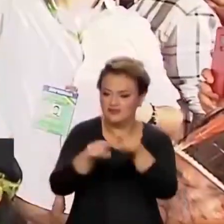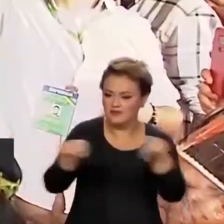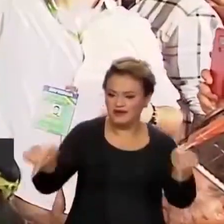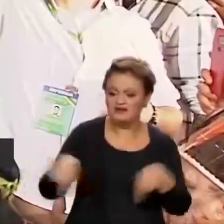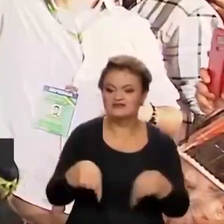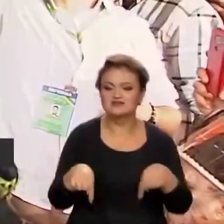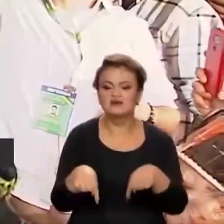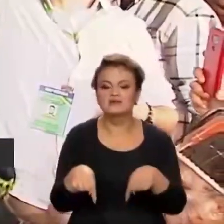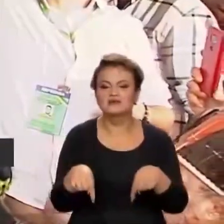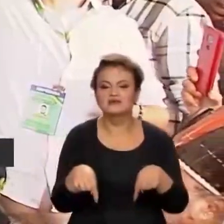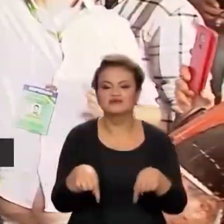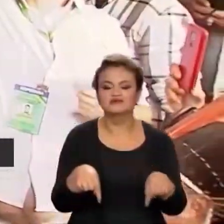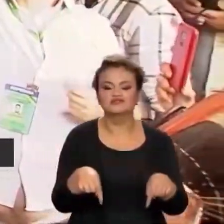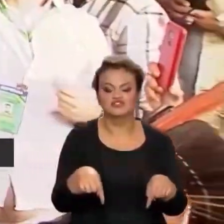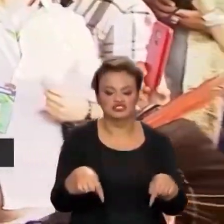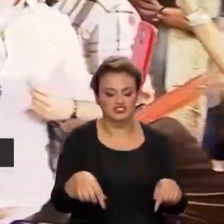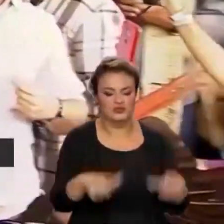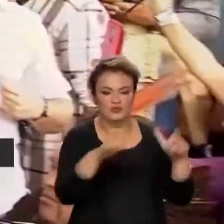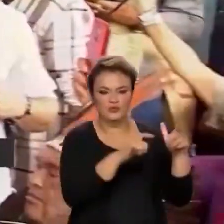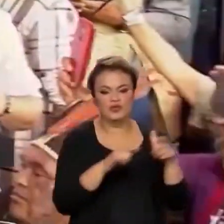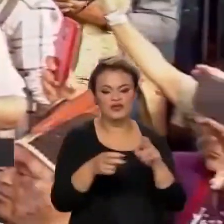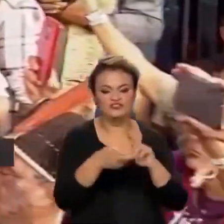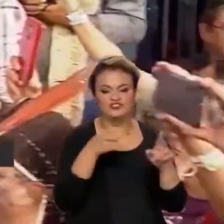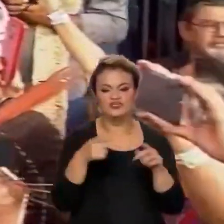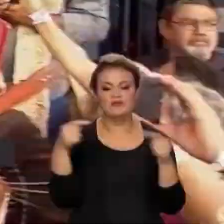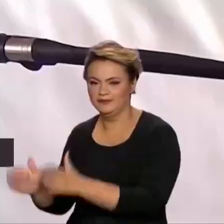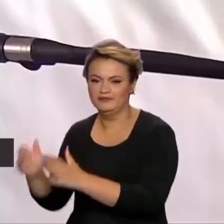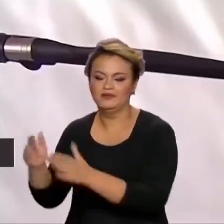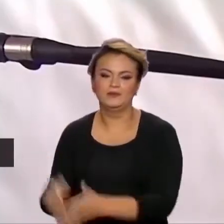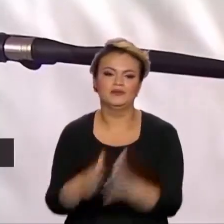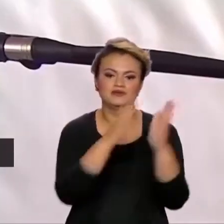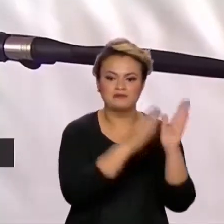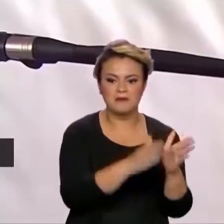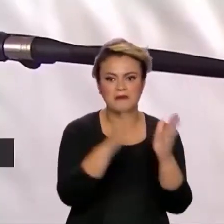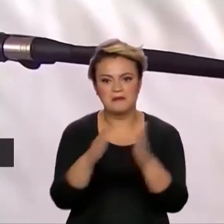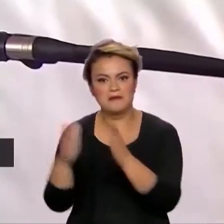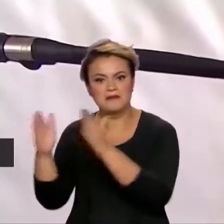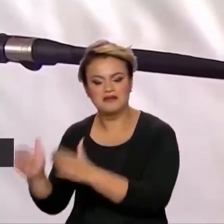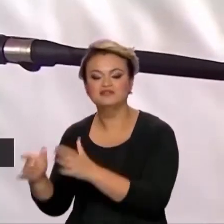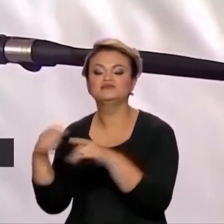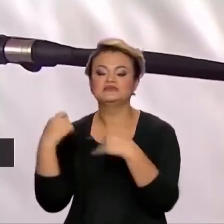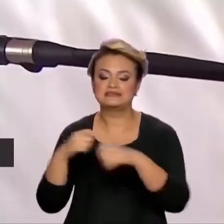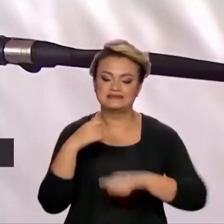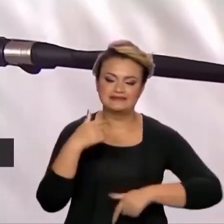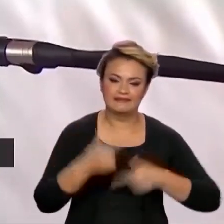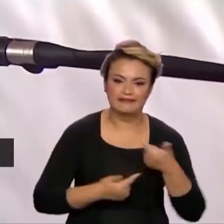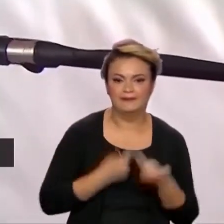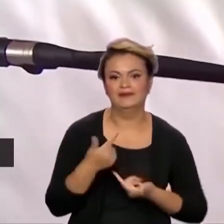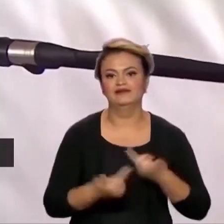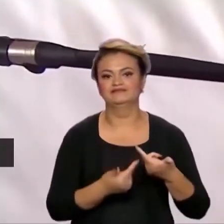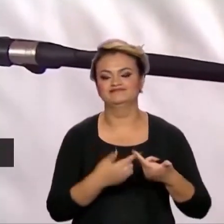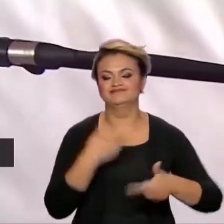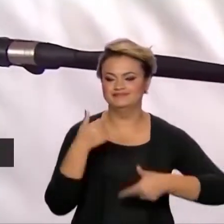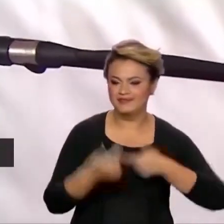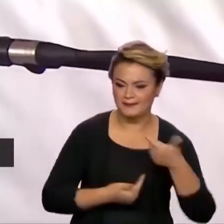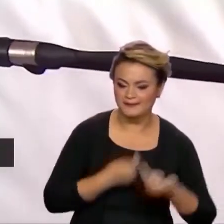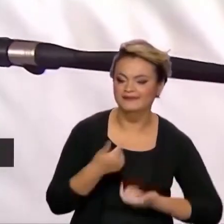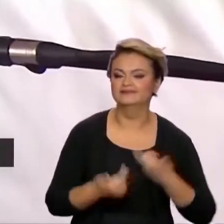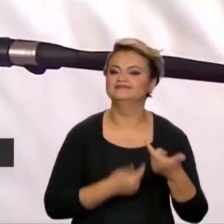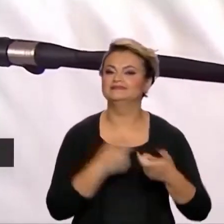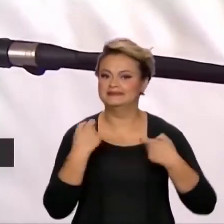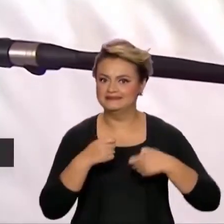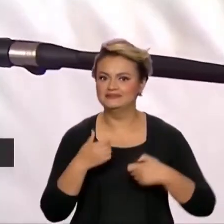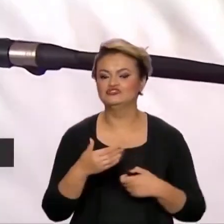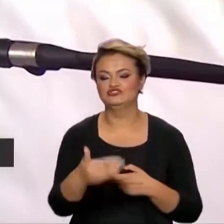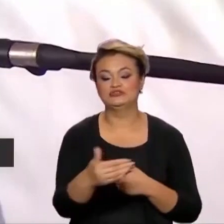demarcação de terras indígenas para os parentes que não têm. A gente vai ter que trabalhar, a gente vai ter que